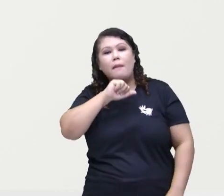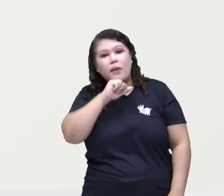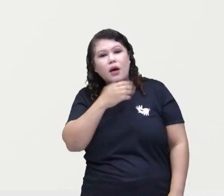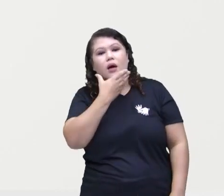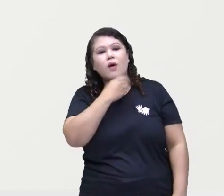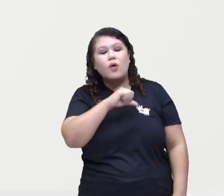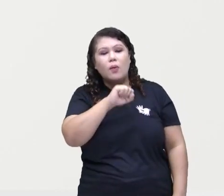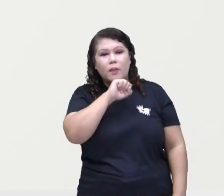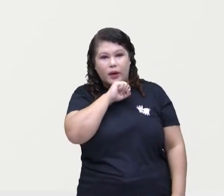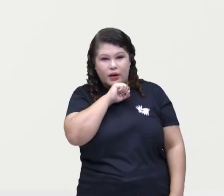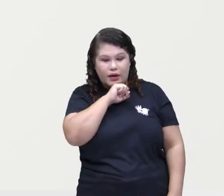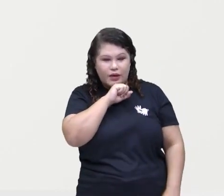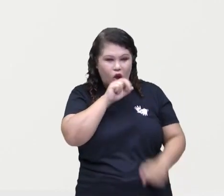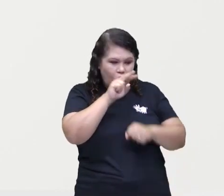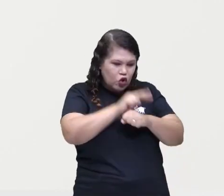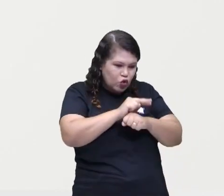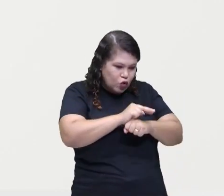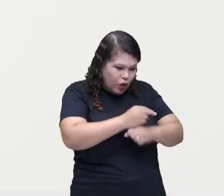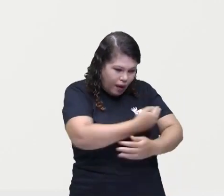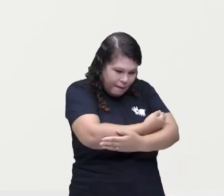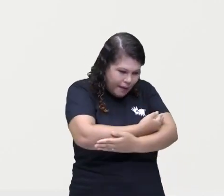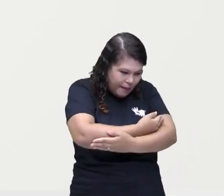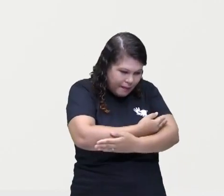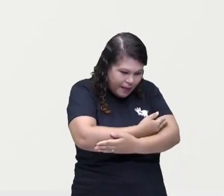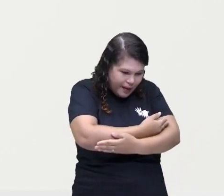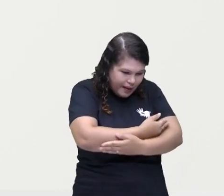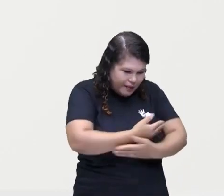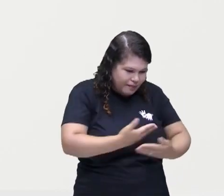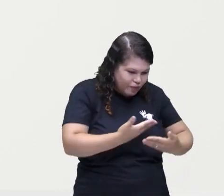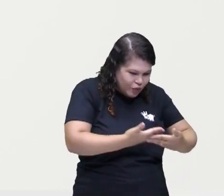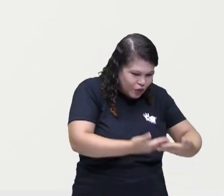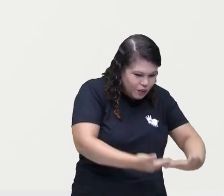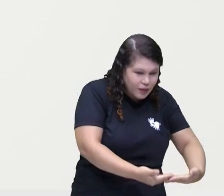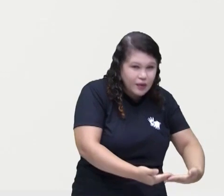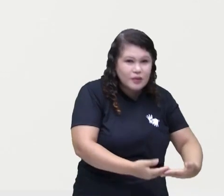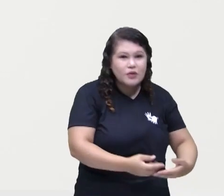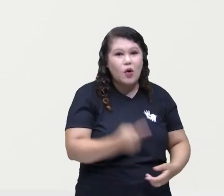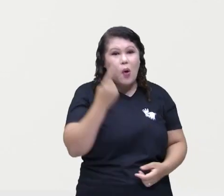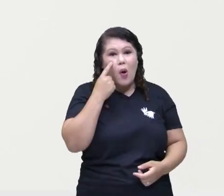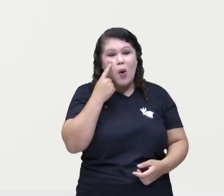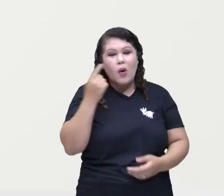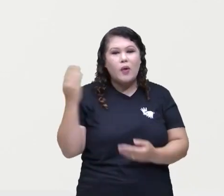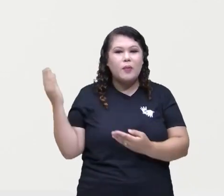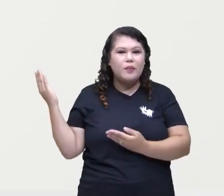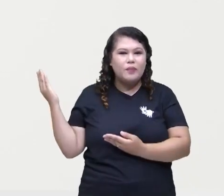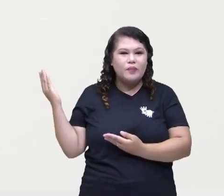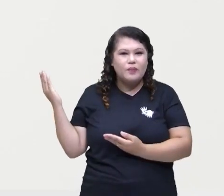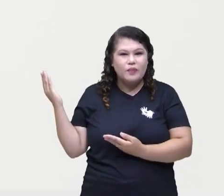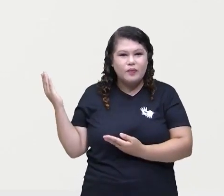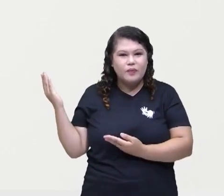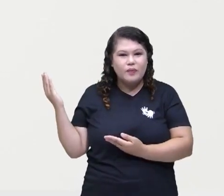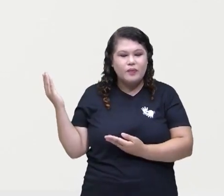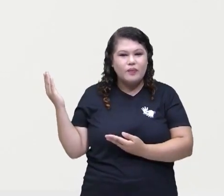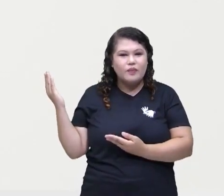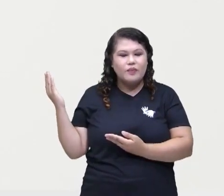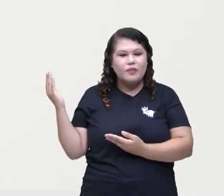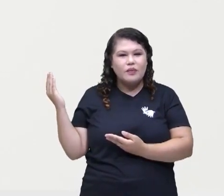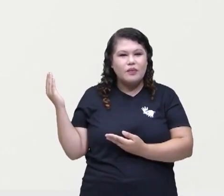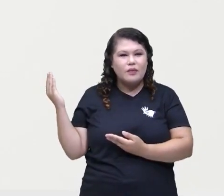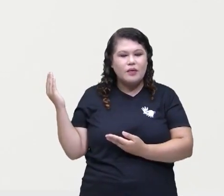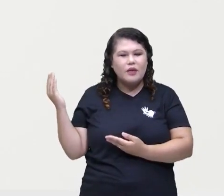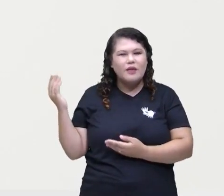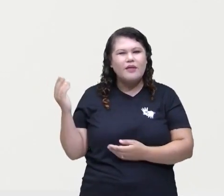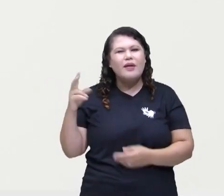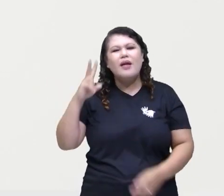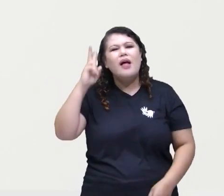no berço. Eles são esses dois aqui, ó, a mamãe e o papai, certo? Olha só, vocês se